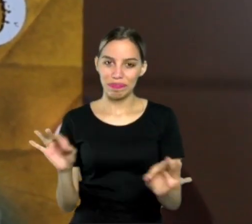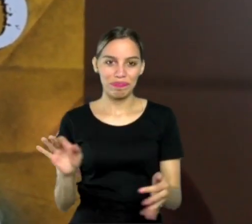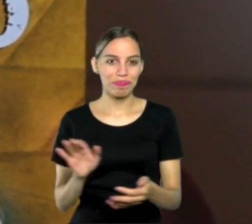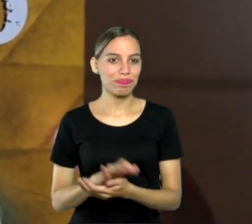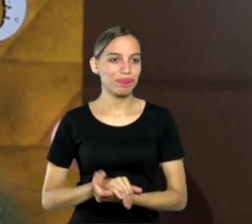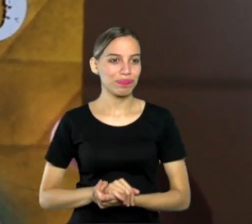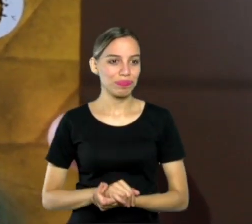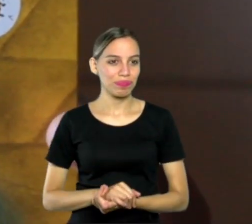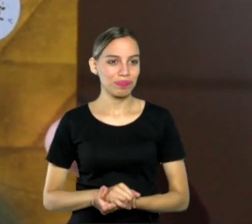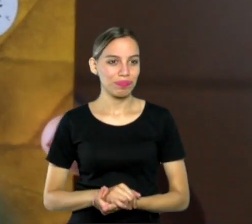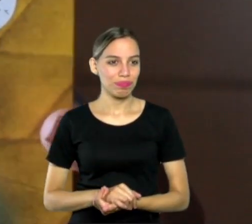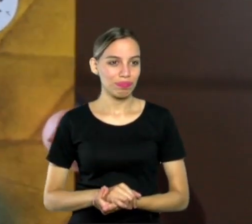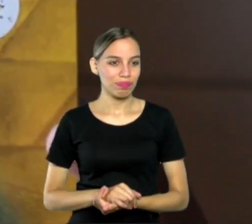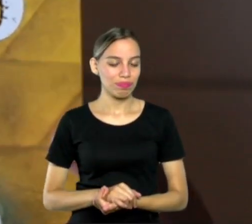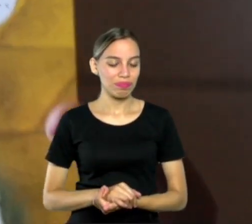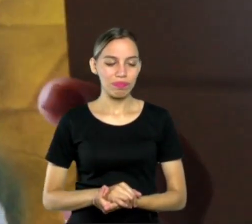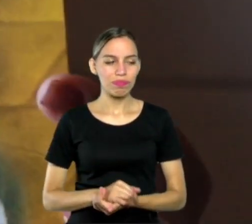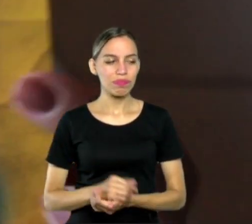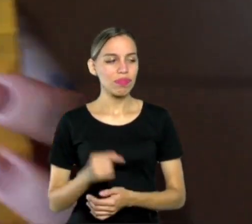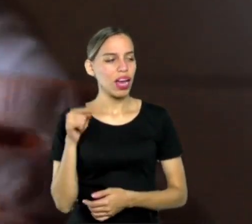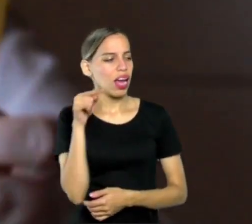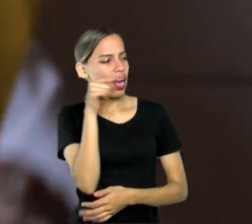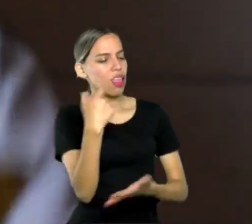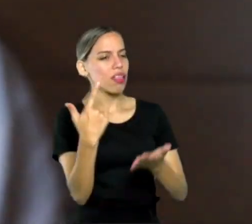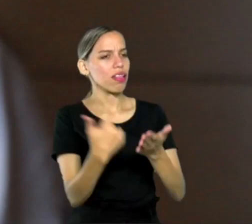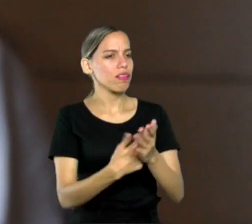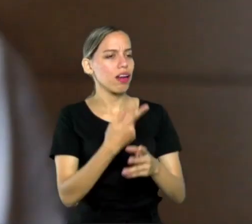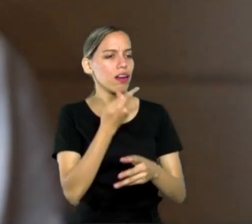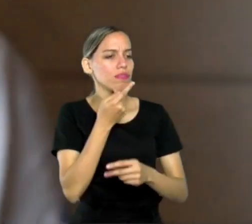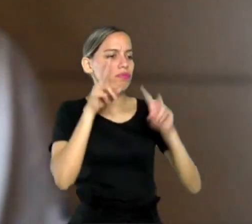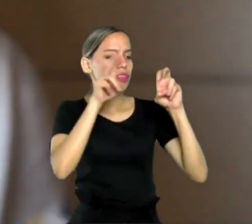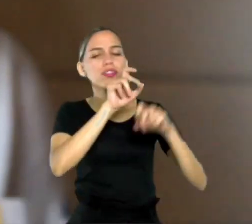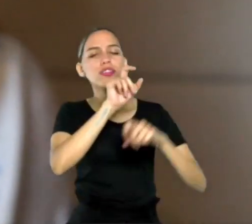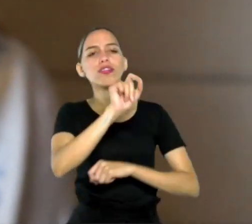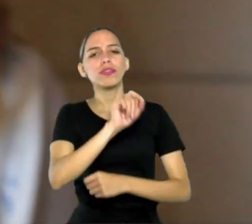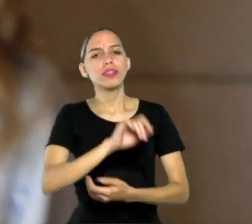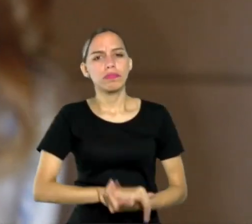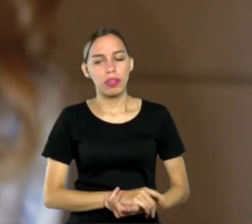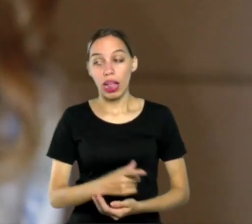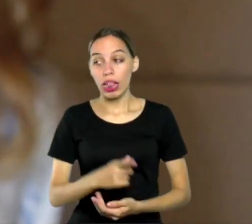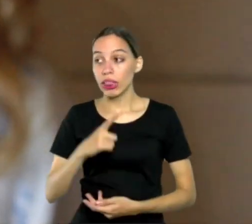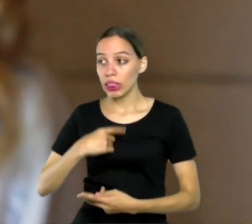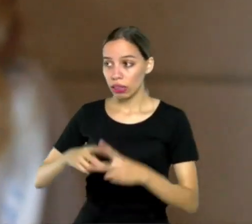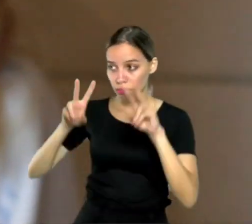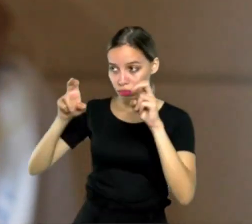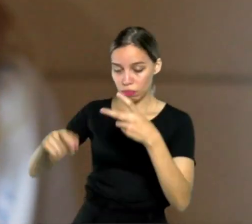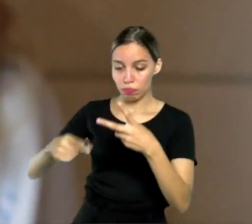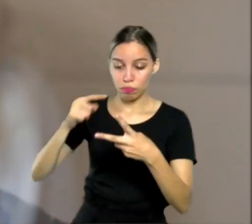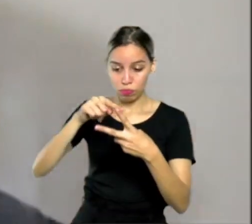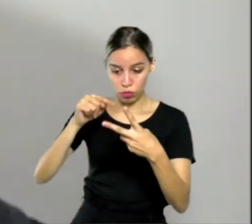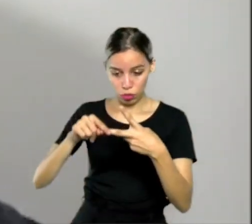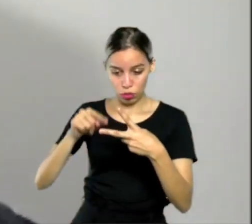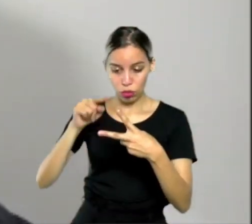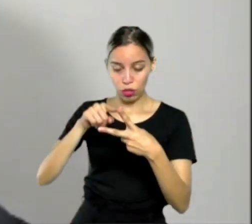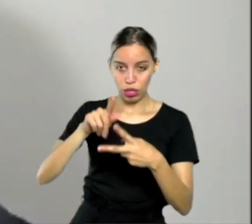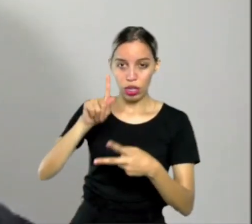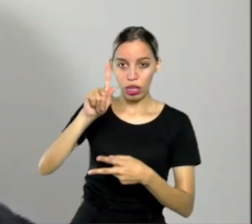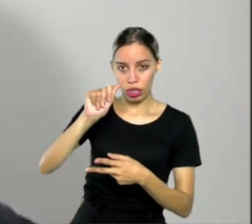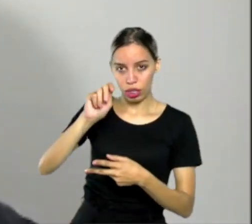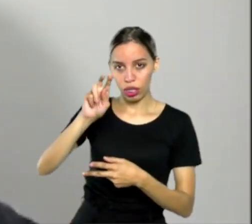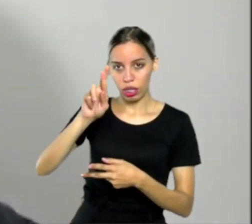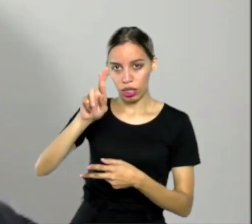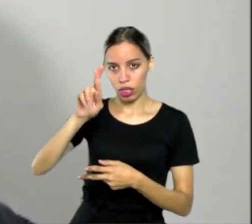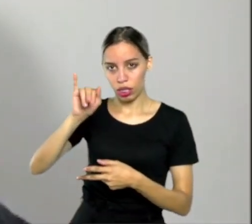traz uma temática específica? Olha, ele tem 2 momentos. Tem o momento do garimpo mesmo, né?